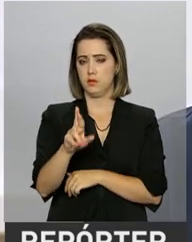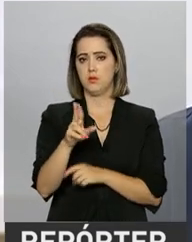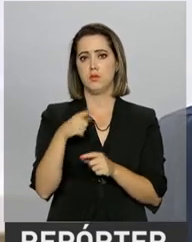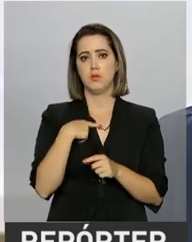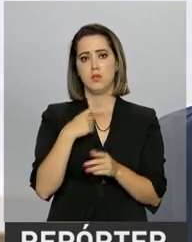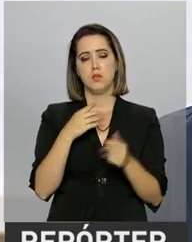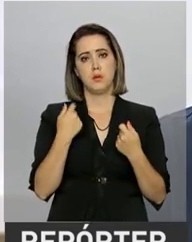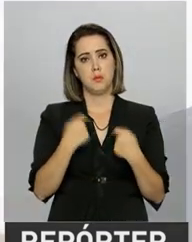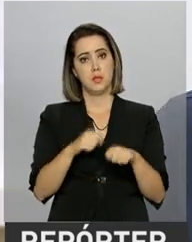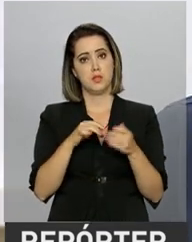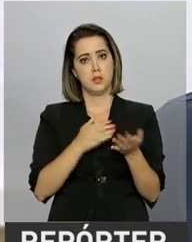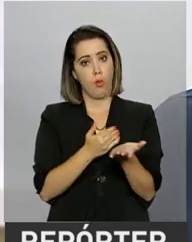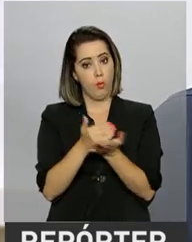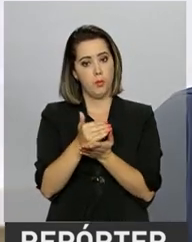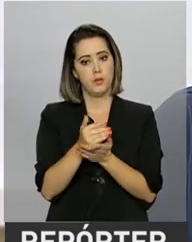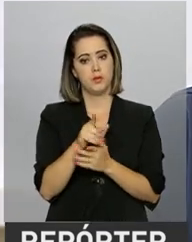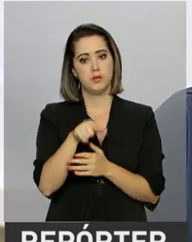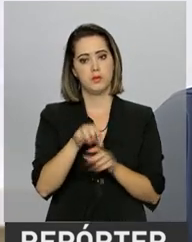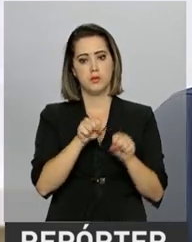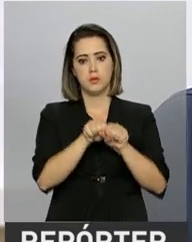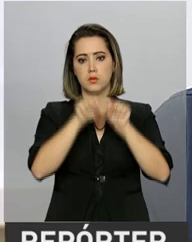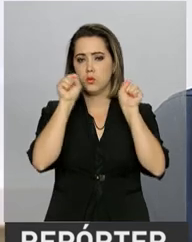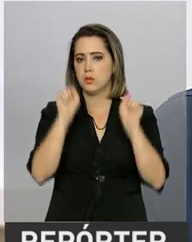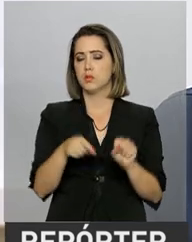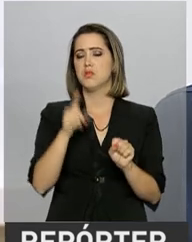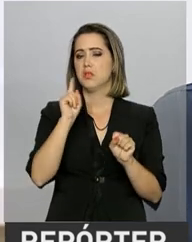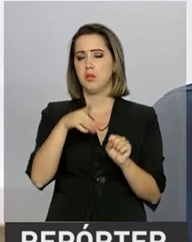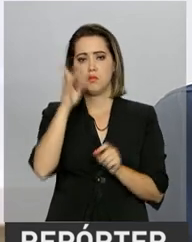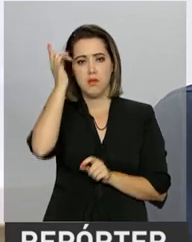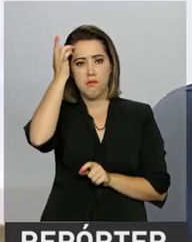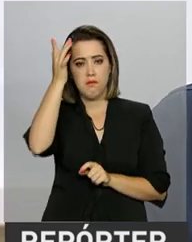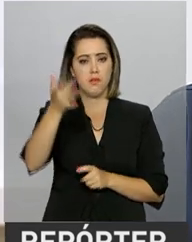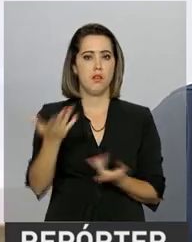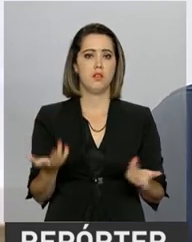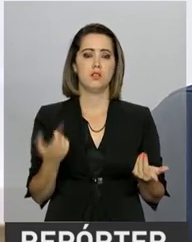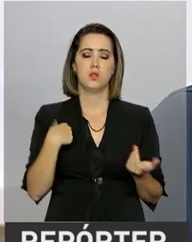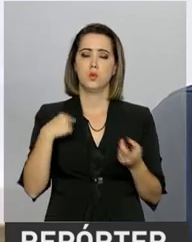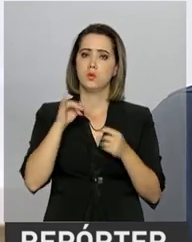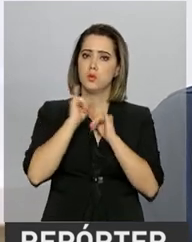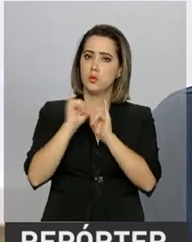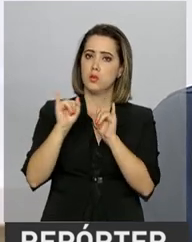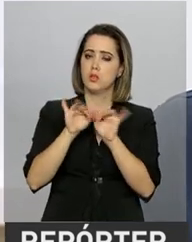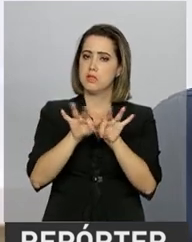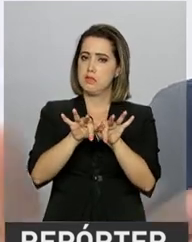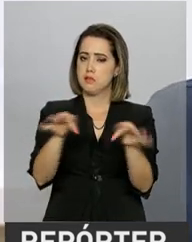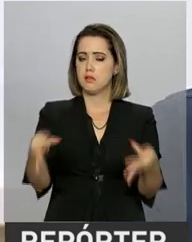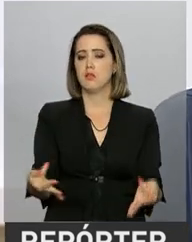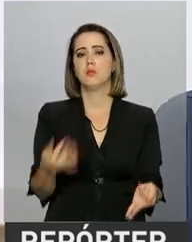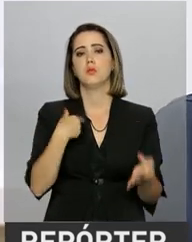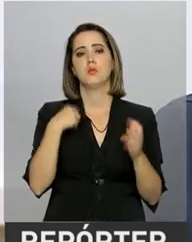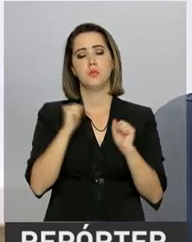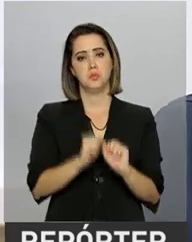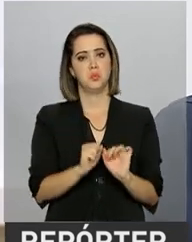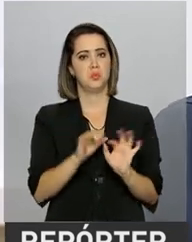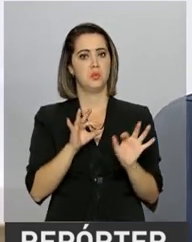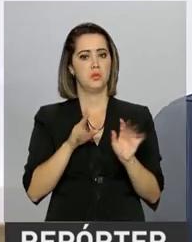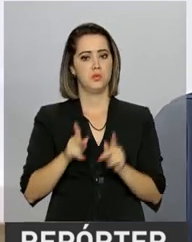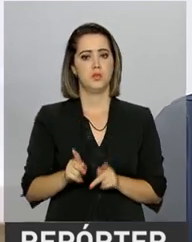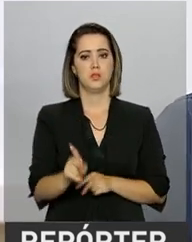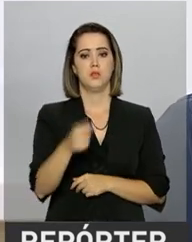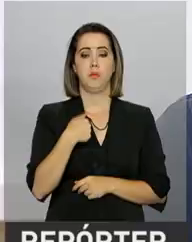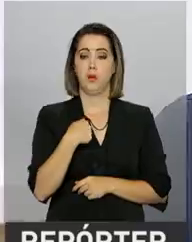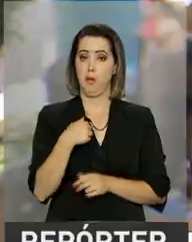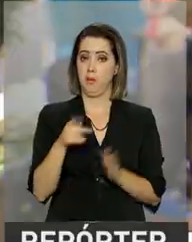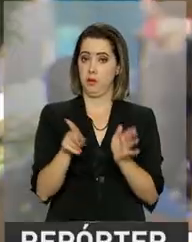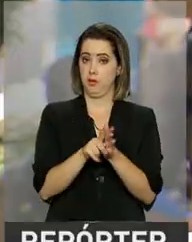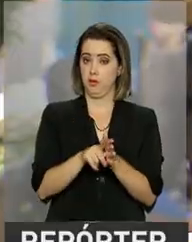declaração, tenta fazer no início, que o sistema ele é muito intuitivo e por ser uma declaração simplificada, eu consegui fazer sempre a declaração minha